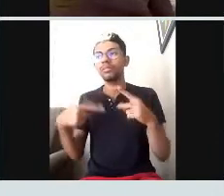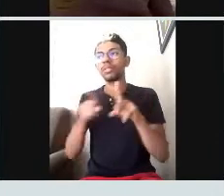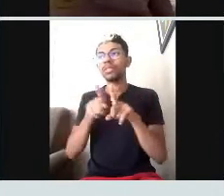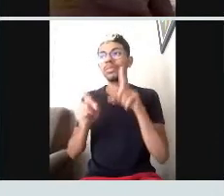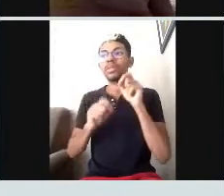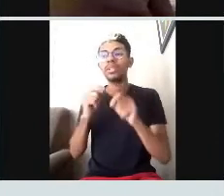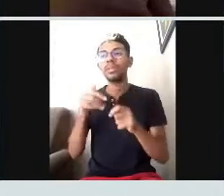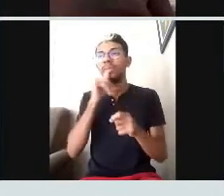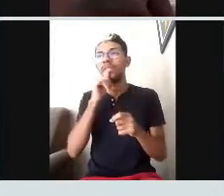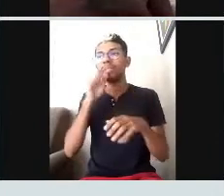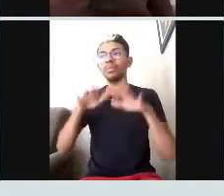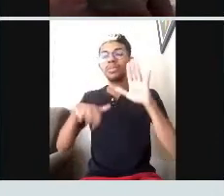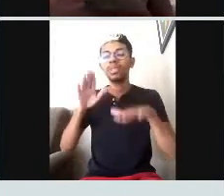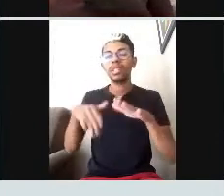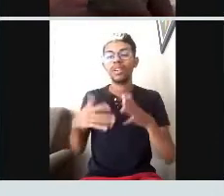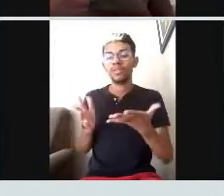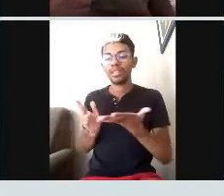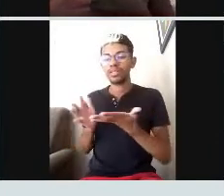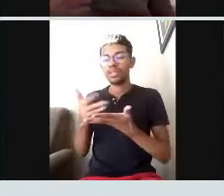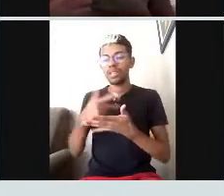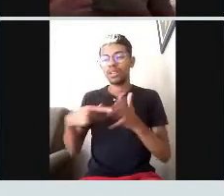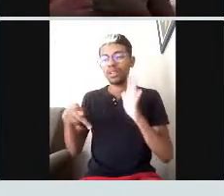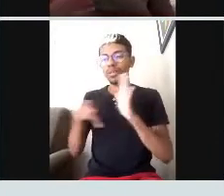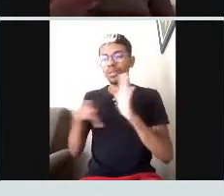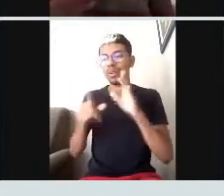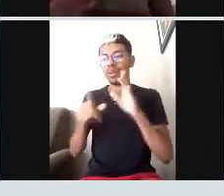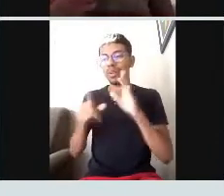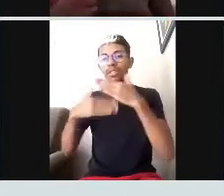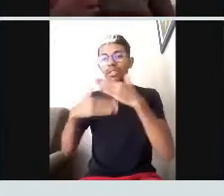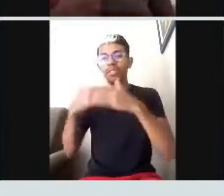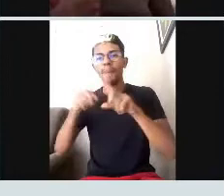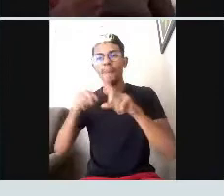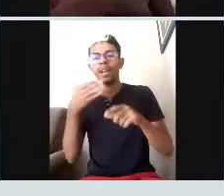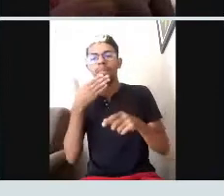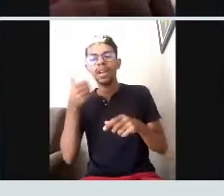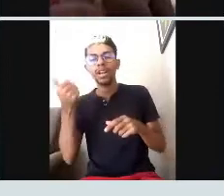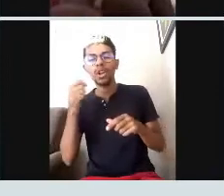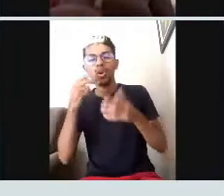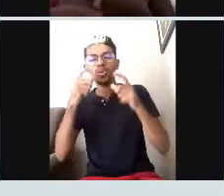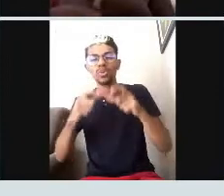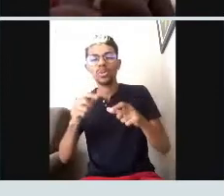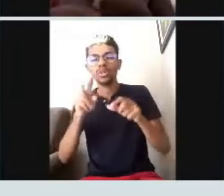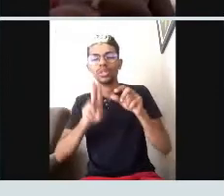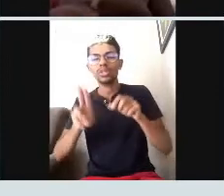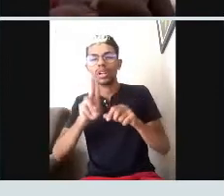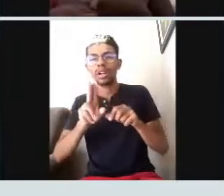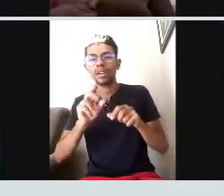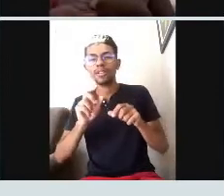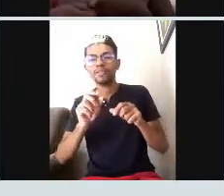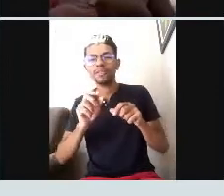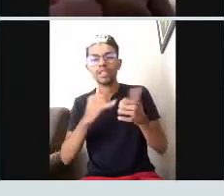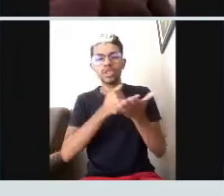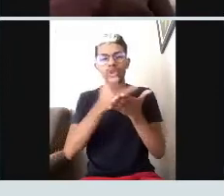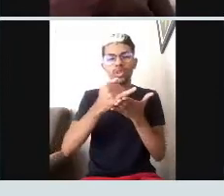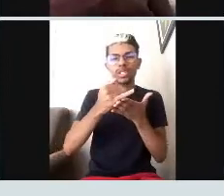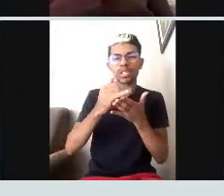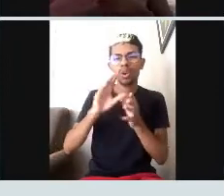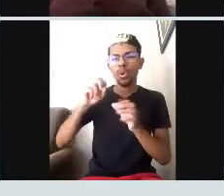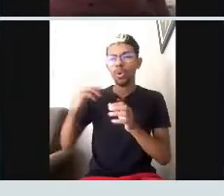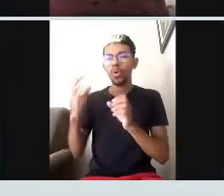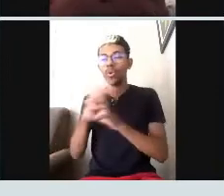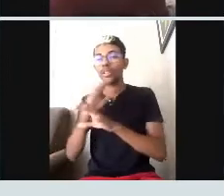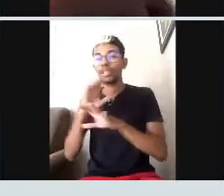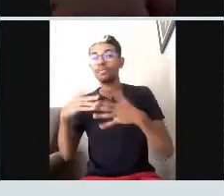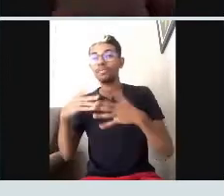no desenvolvimento. Será que ele não ficaria melhor na introdução? Então, tudo isso, essa competência 3 vai buscar analisar de vocês.